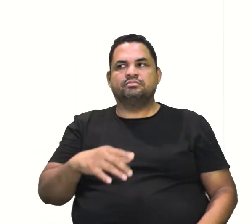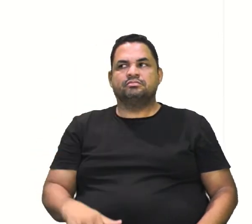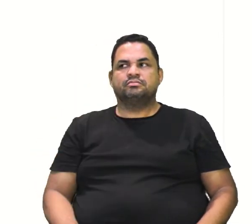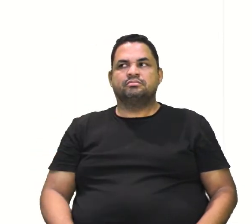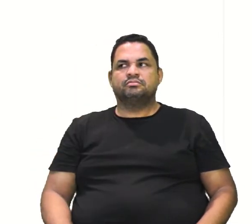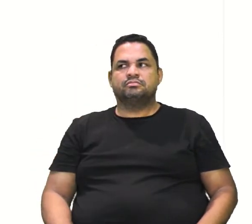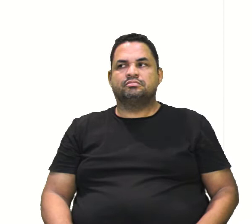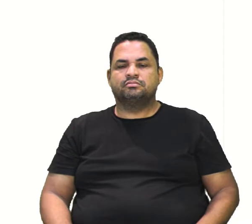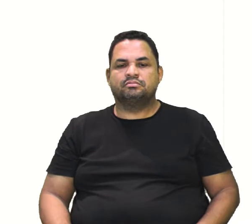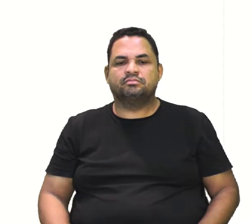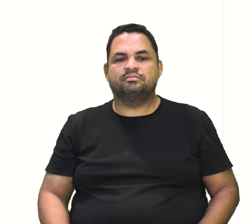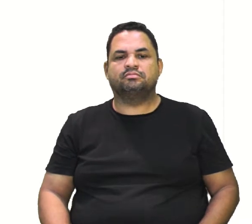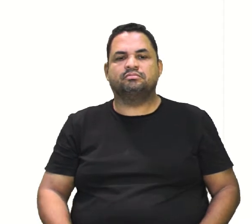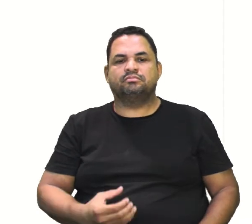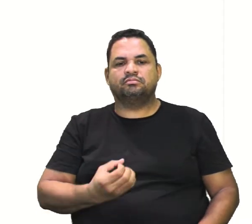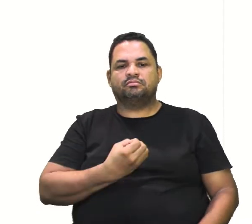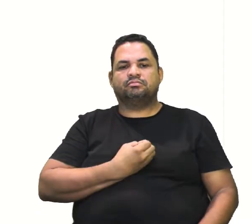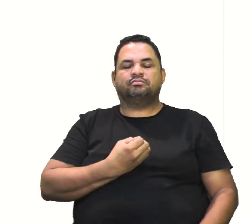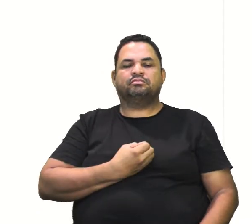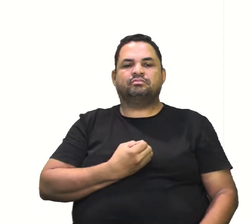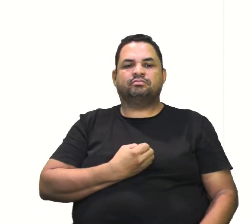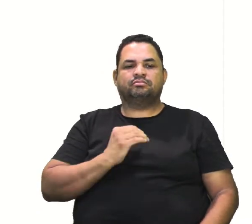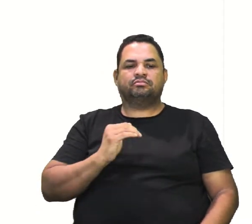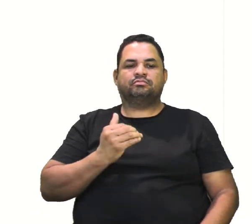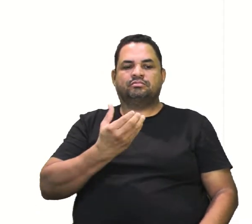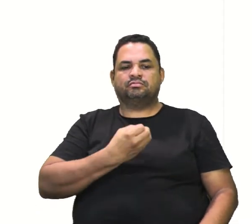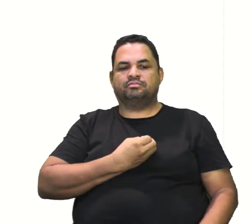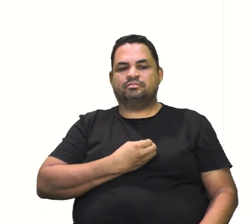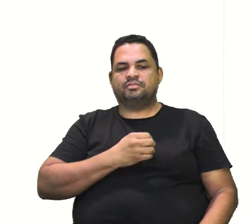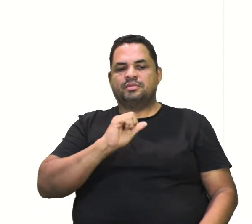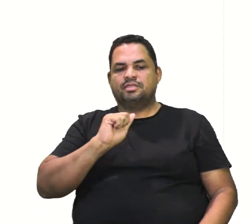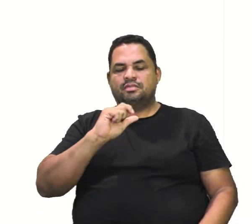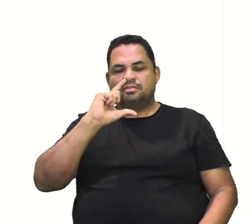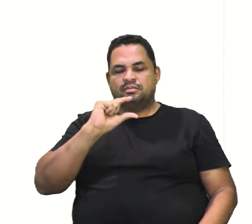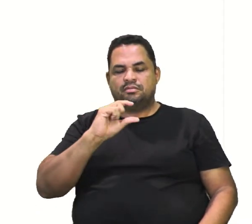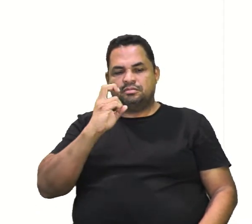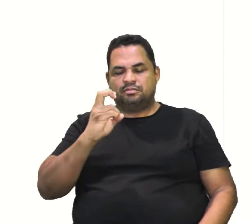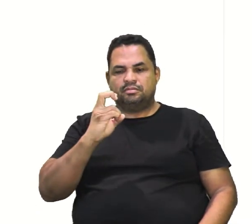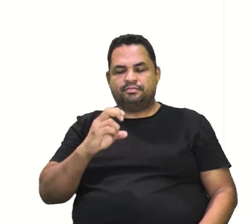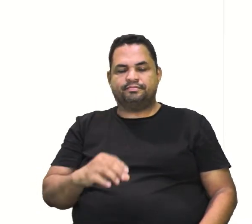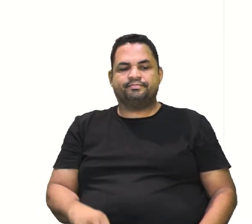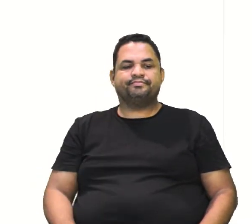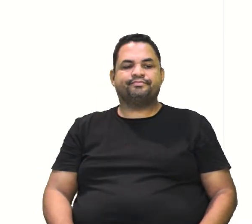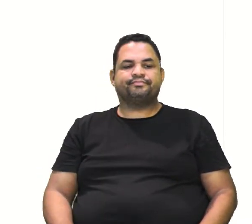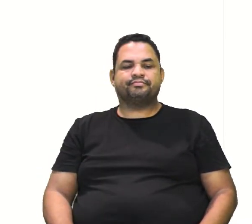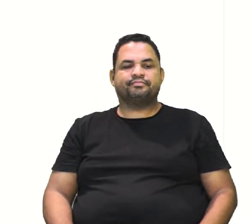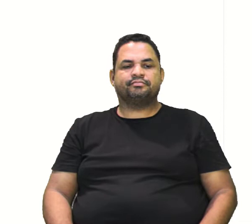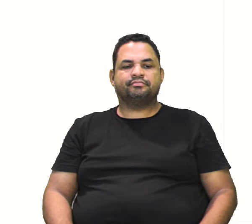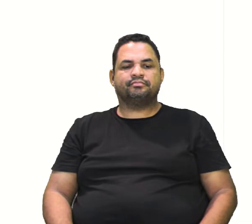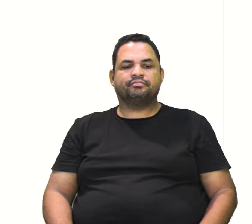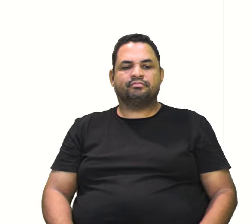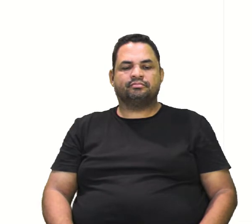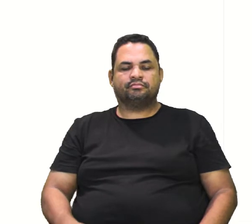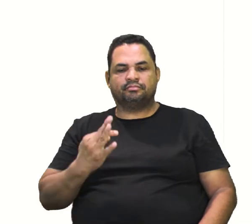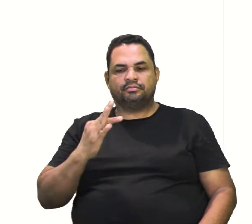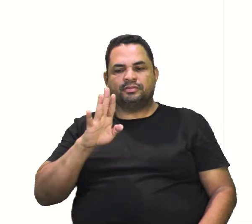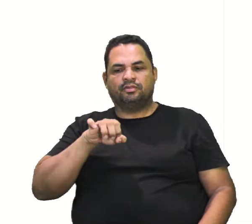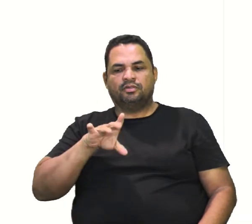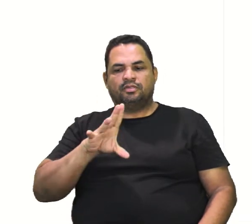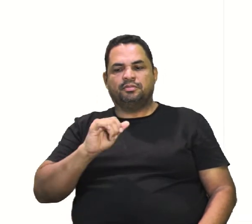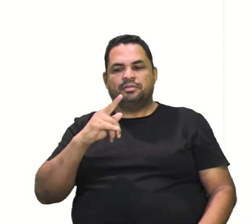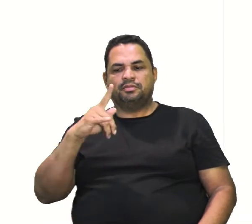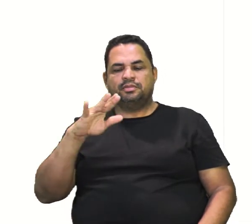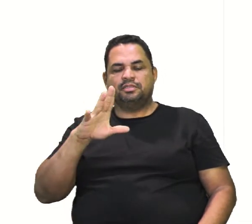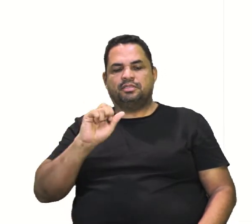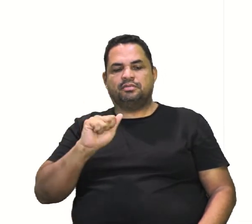Maior. Isso, então... E ele é o valor do Azinho minúsculo. O nosso Azinho minúsculo vale 5. 5. Ah, então pelo teorema de Pitágoras, a gente já